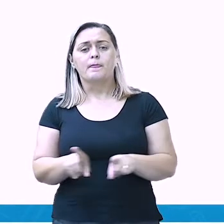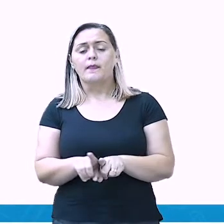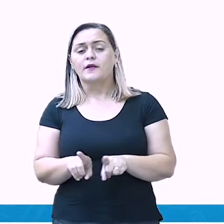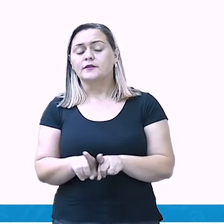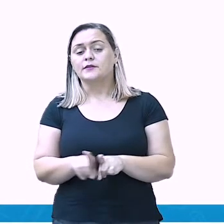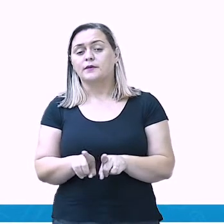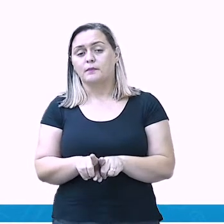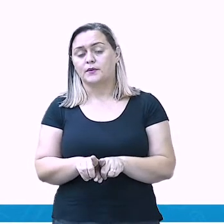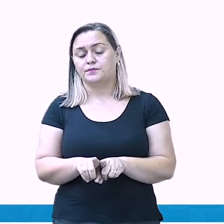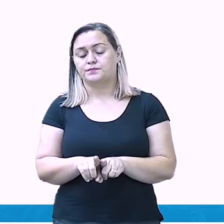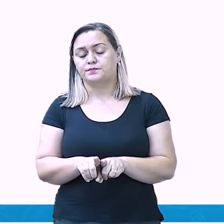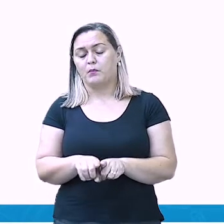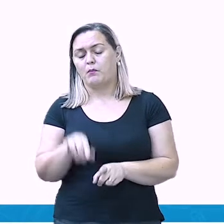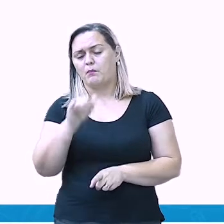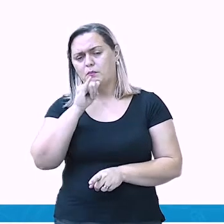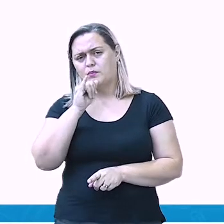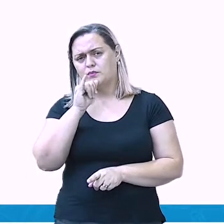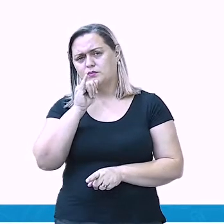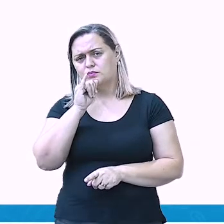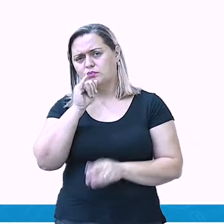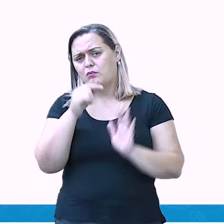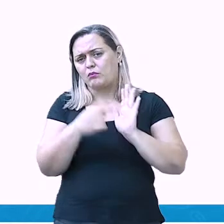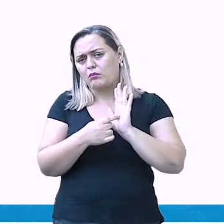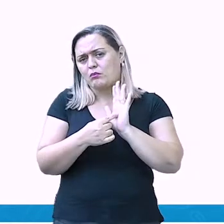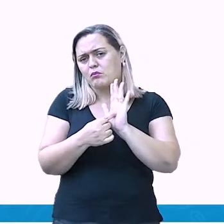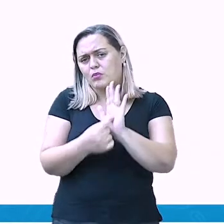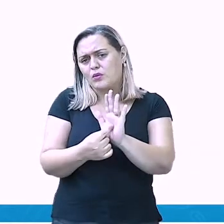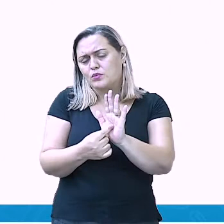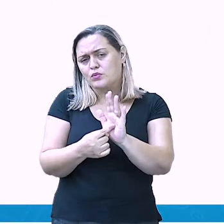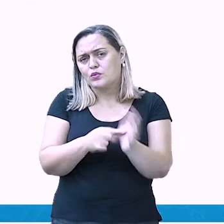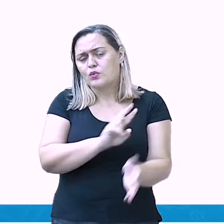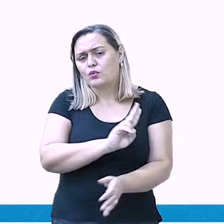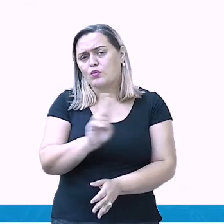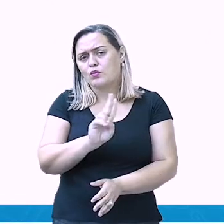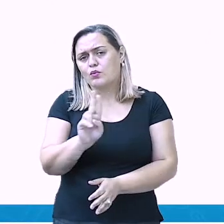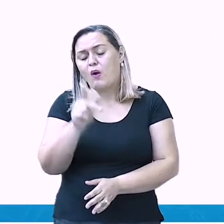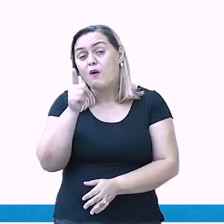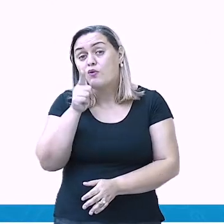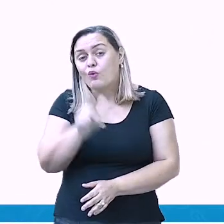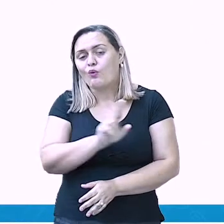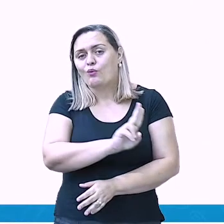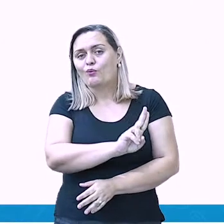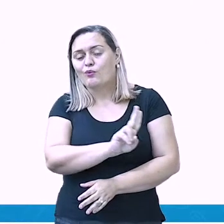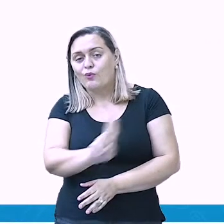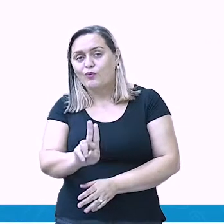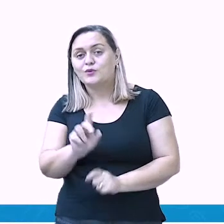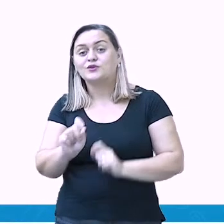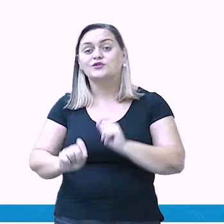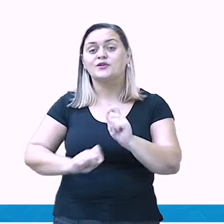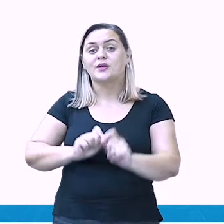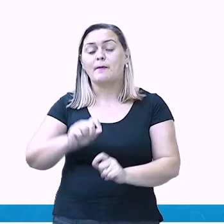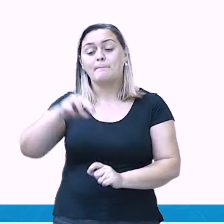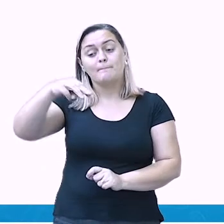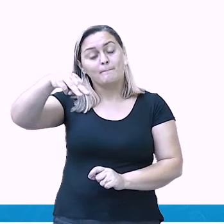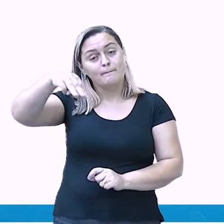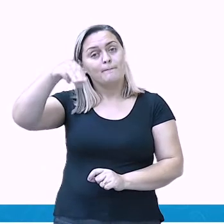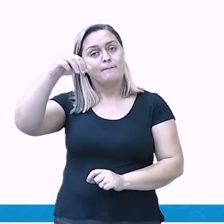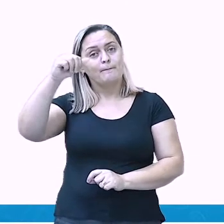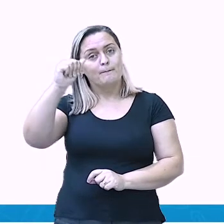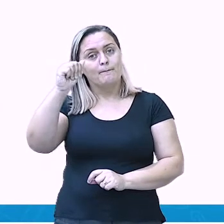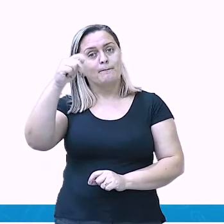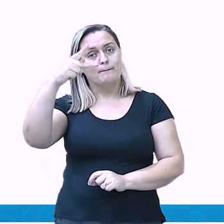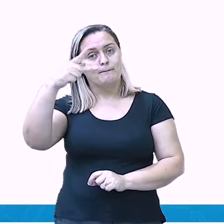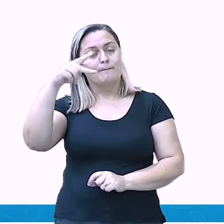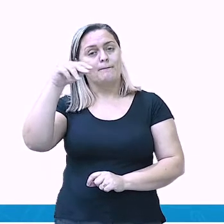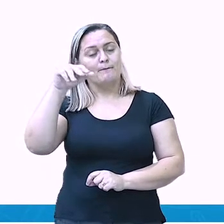Essas representações receberam o nome de mapas e o conjunto das técnicas,